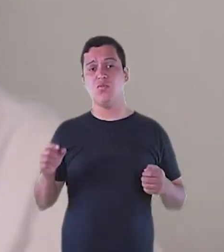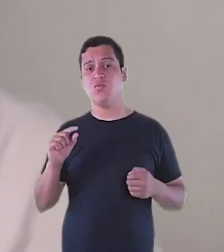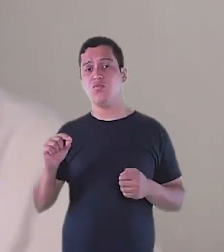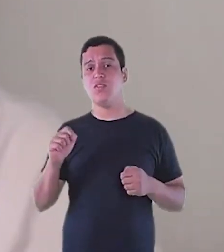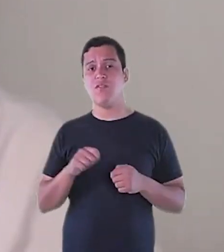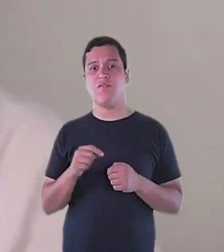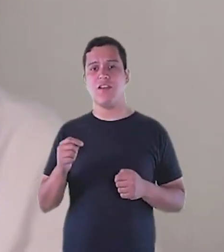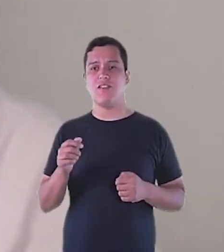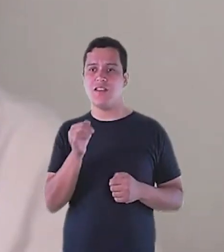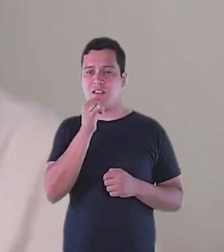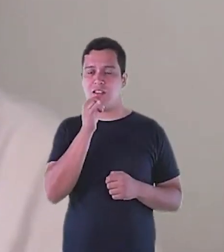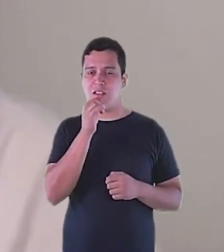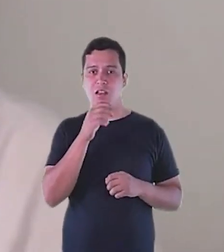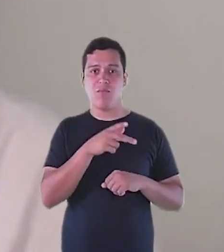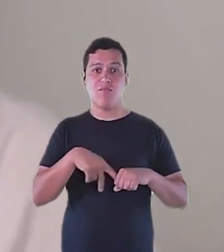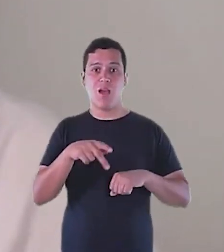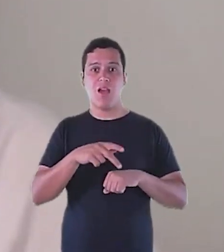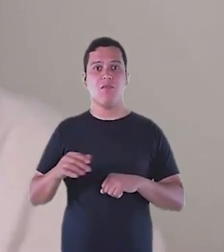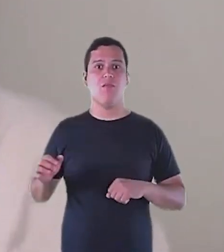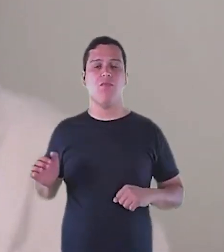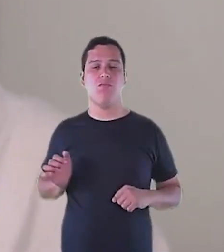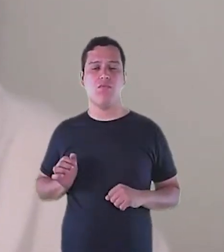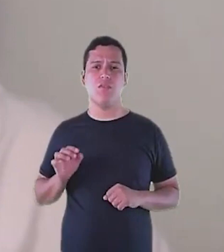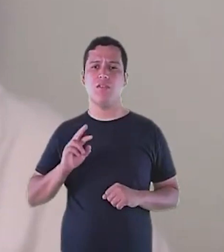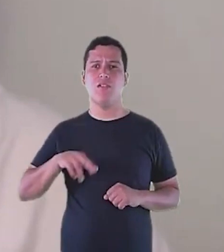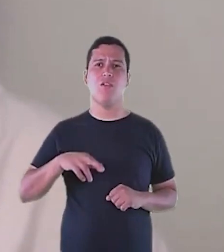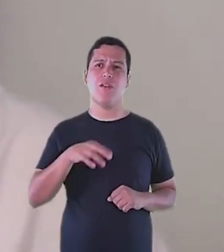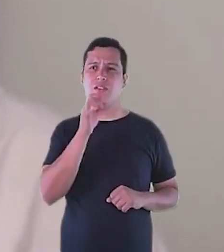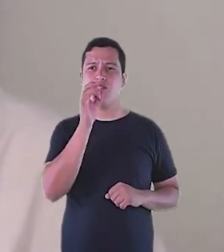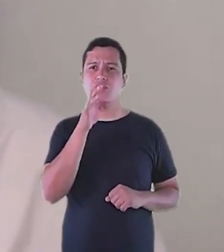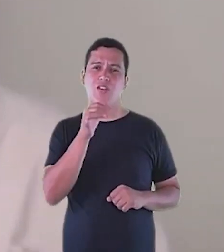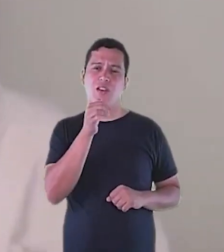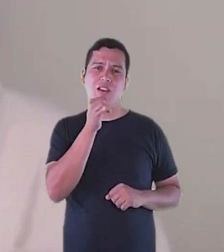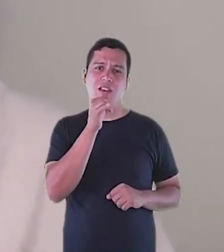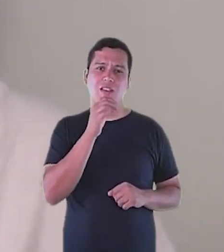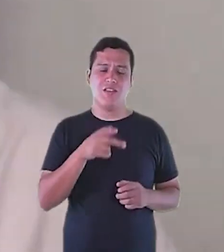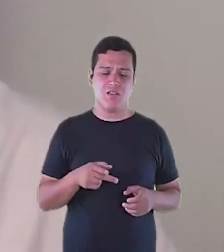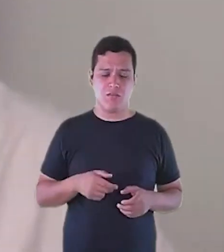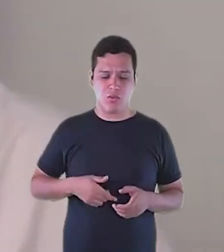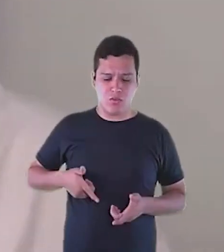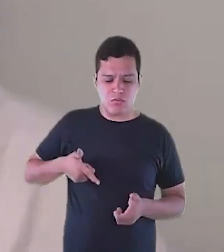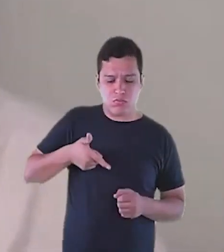seus recursos naturais como era no passado. Não é apenas o petróleo, não